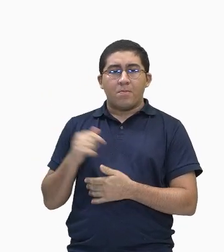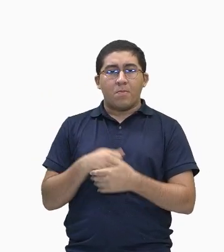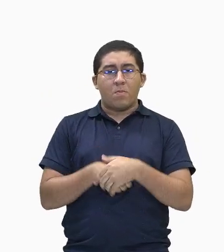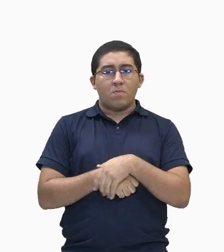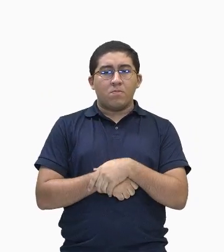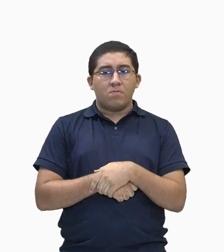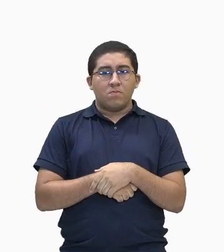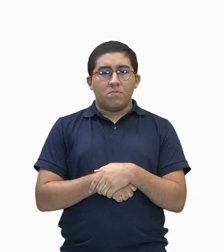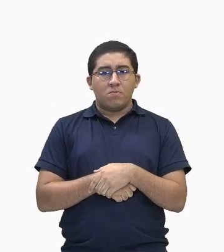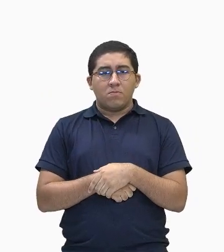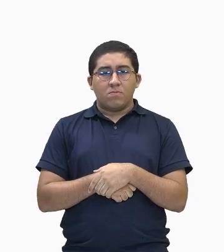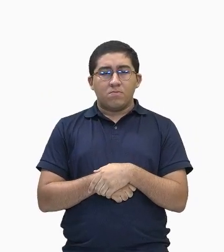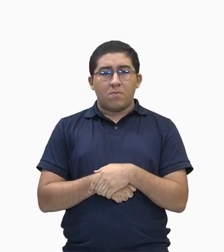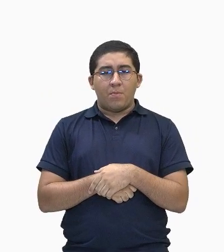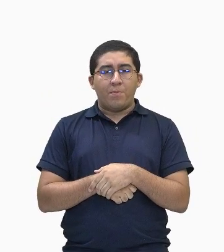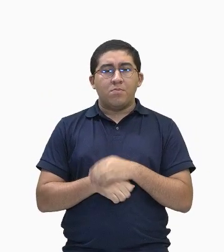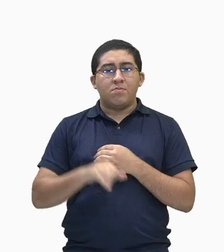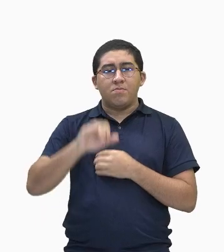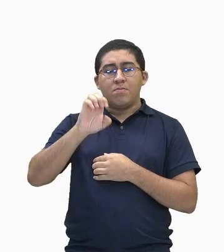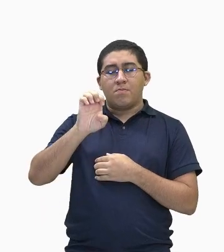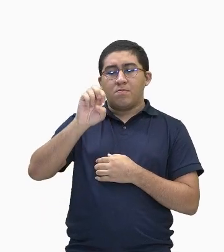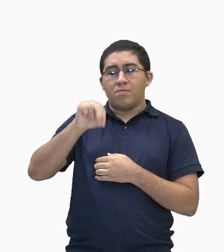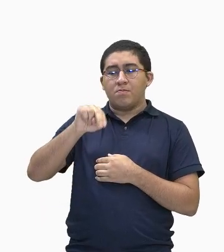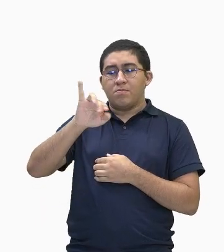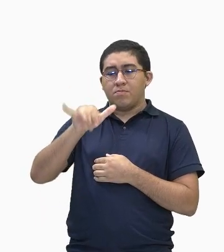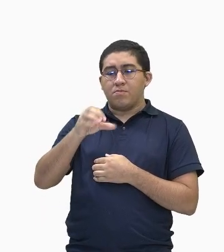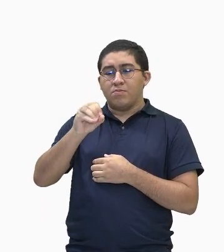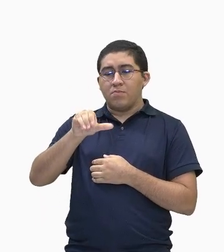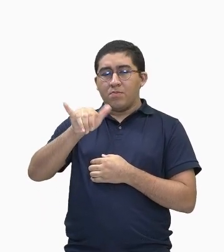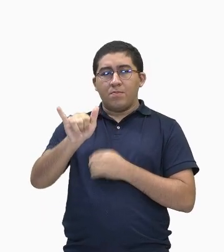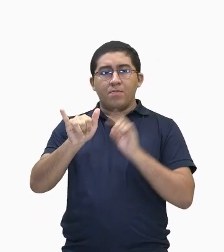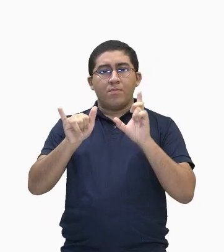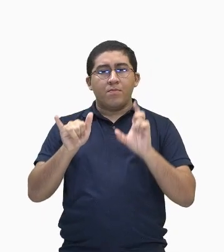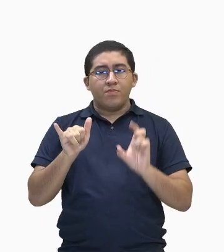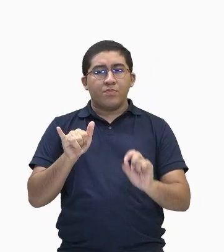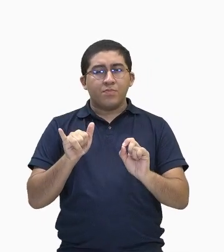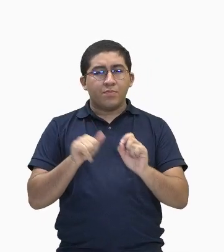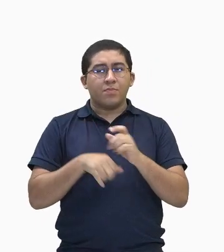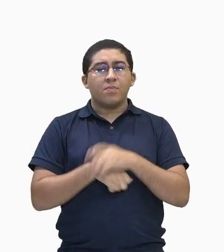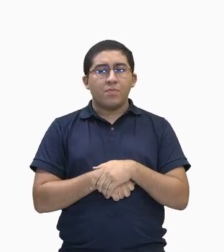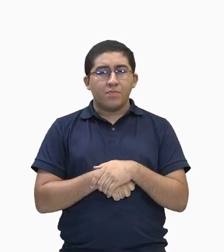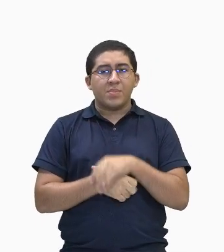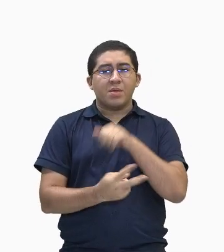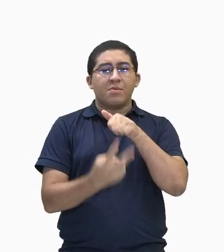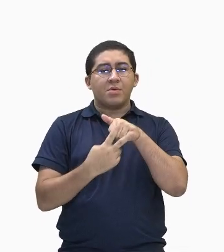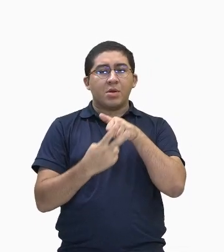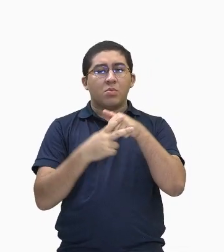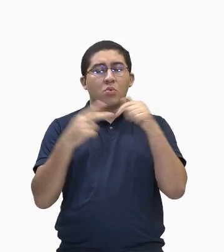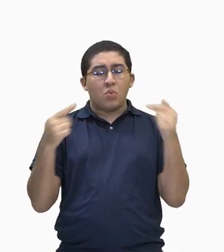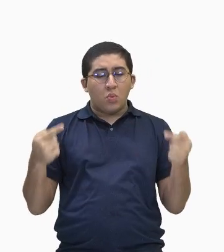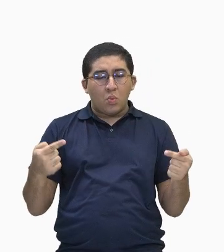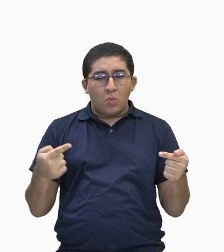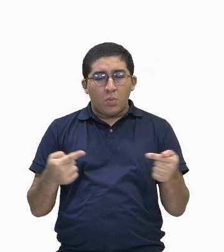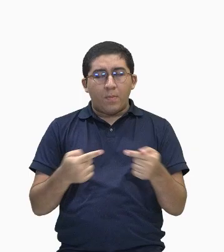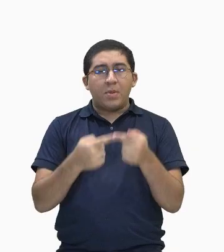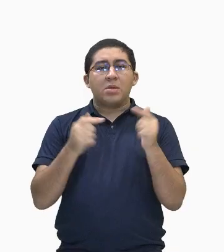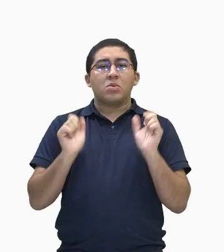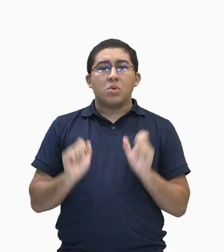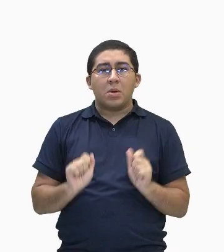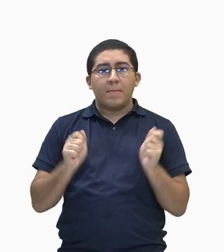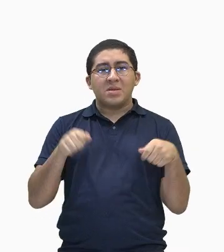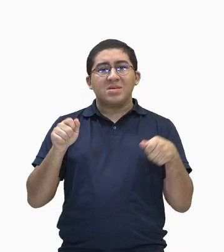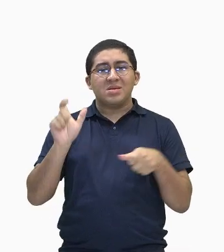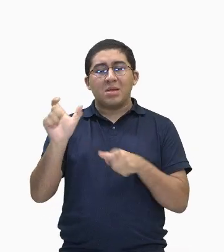Então, enjoy é um verbo que perde o gerúndio na sequência, certo? Então,